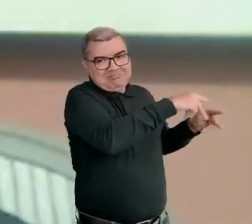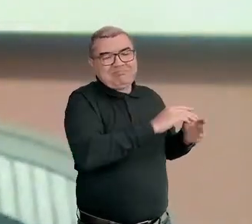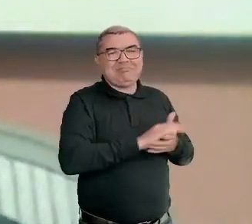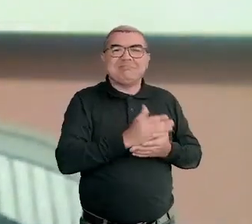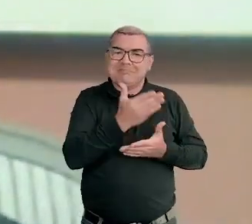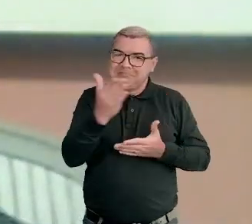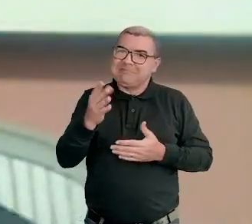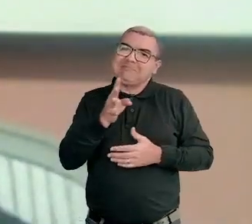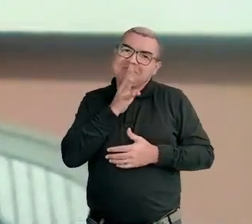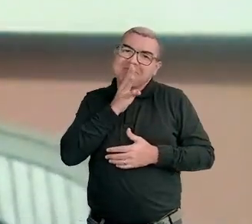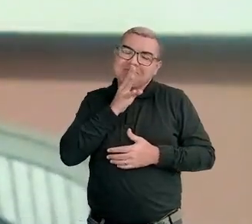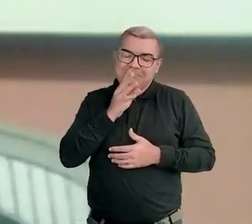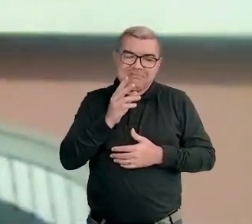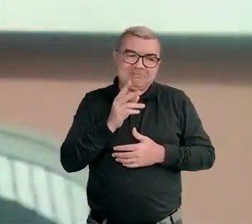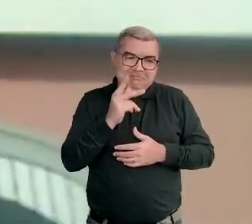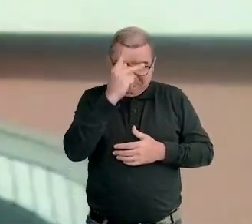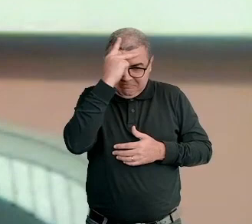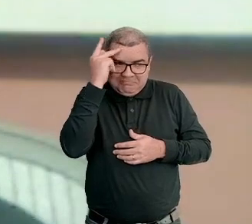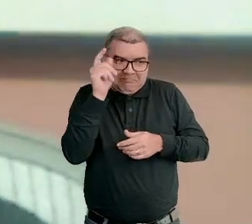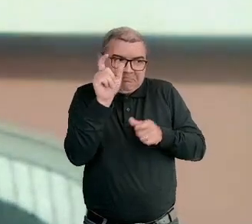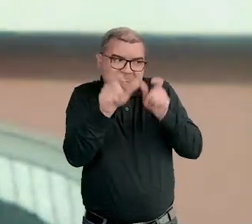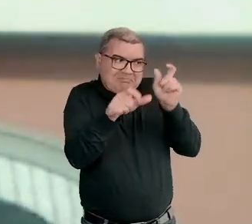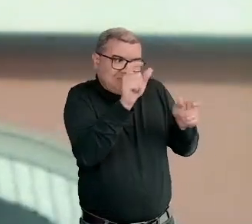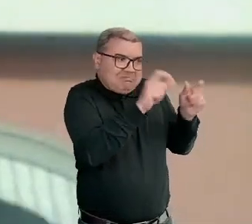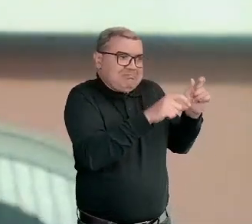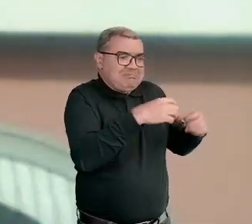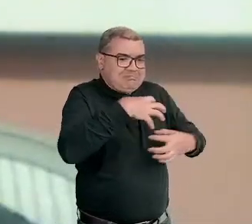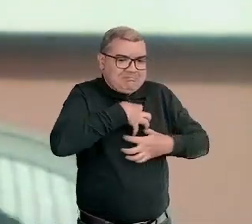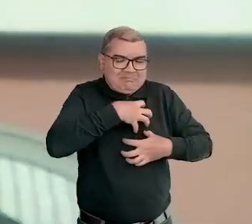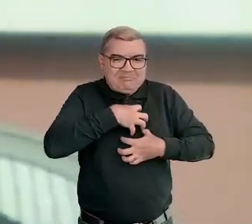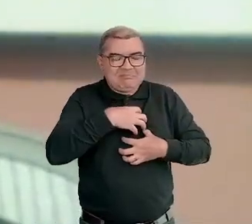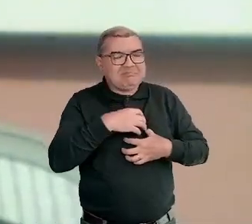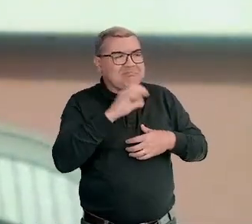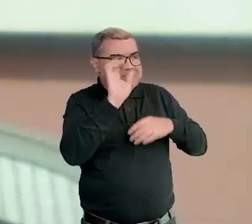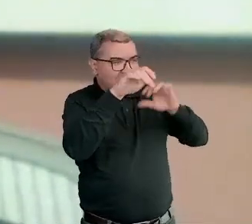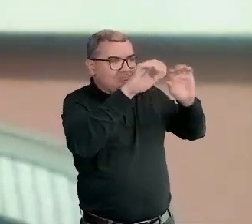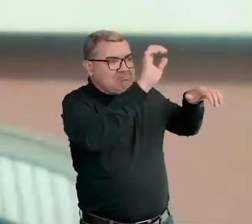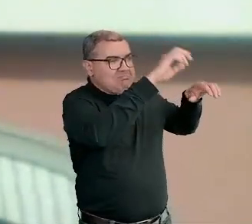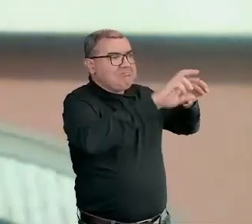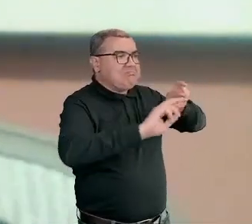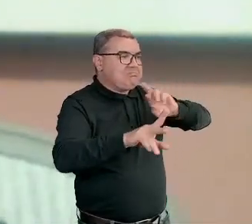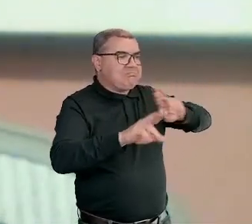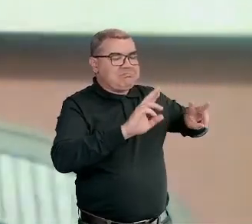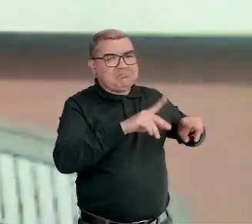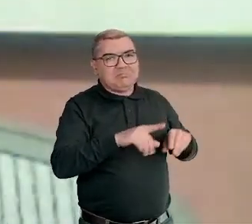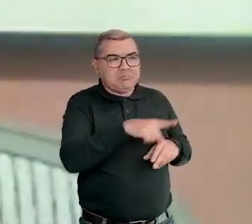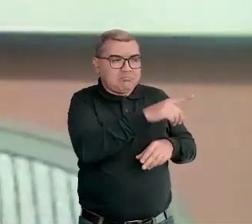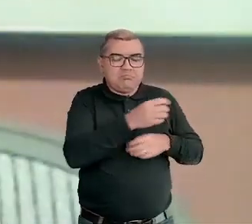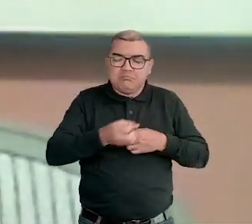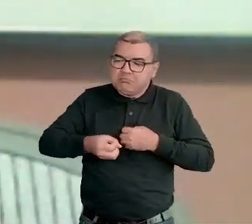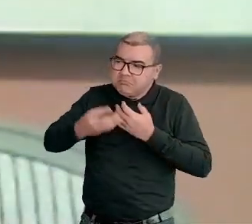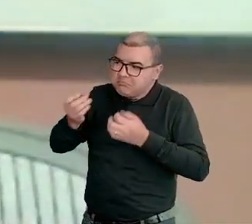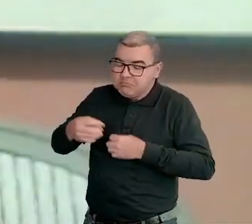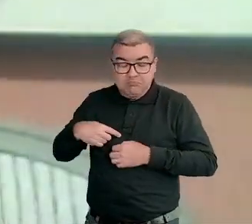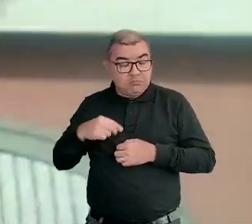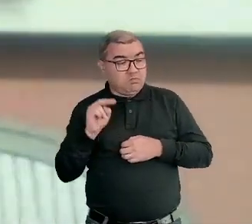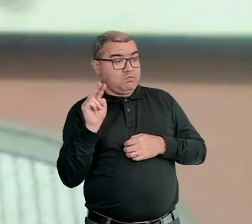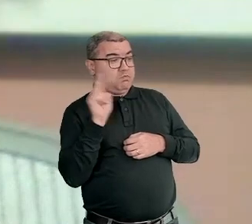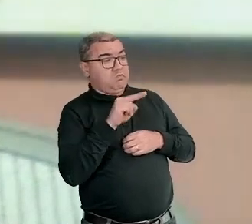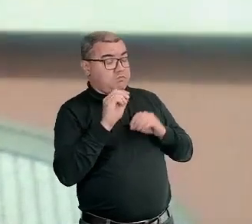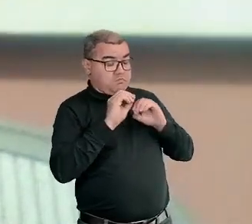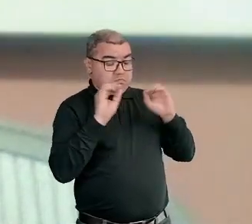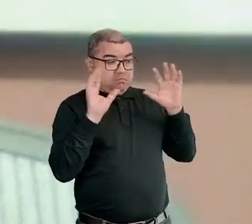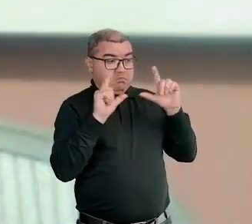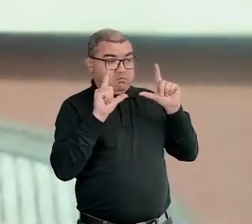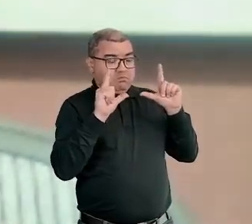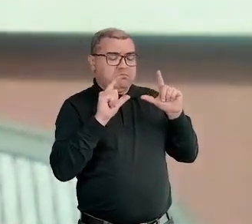alma humana. Então, assim, é isso. Às vezes, você vai ficar horrorizada até com o que ouviu, mas não importa, né? Então,